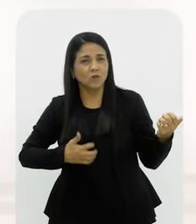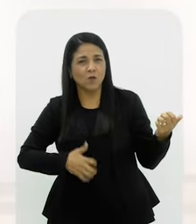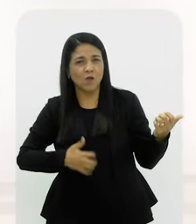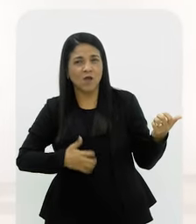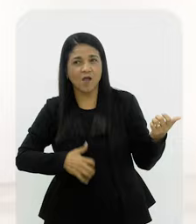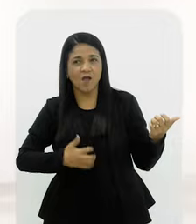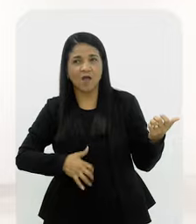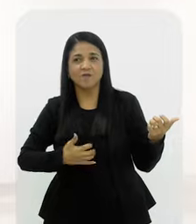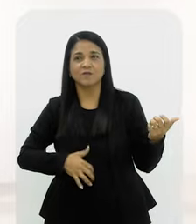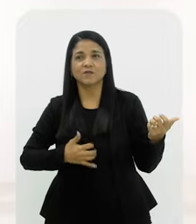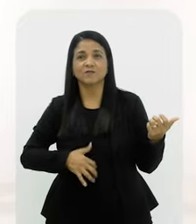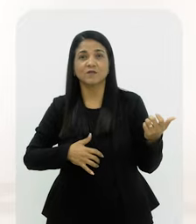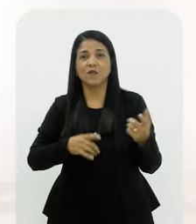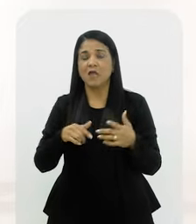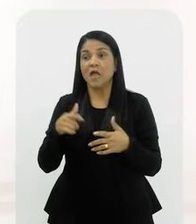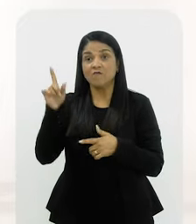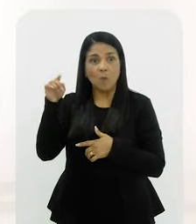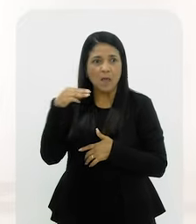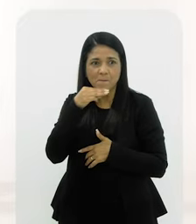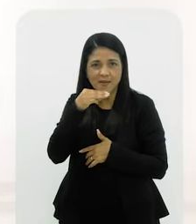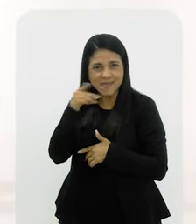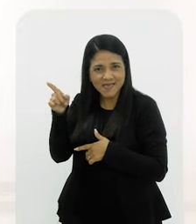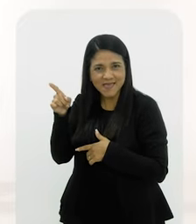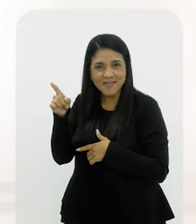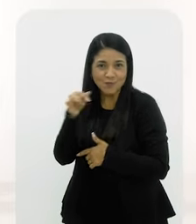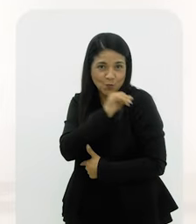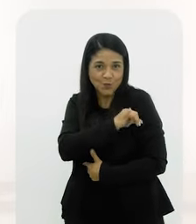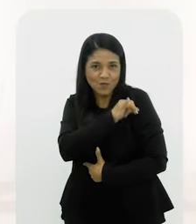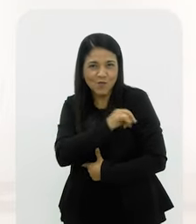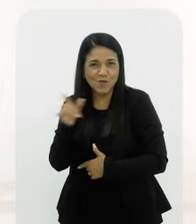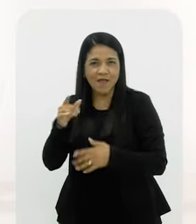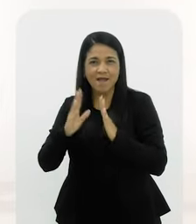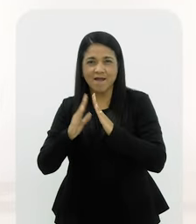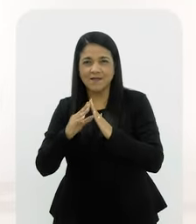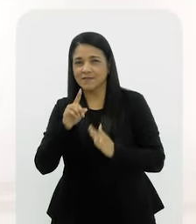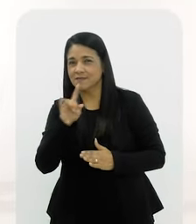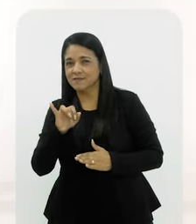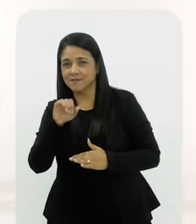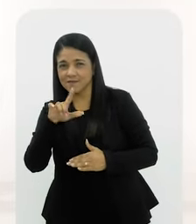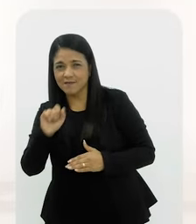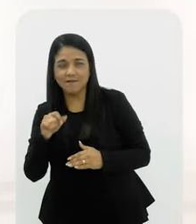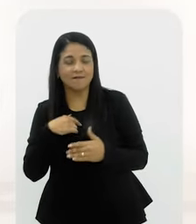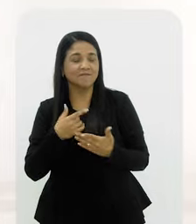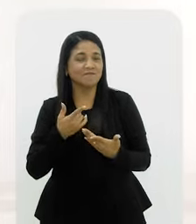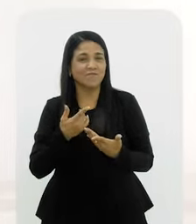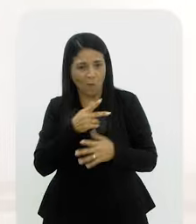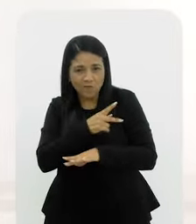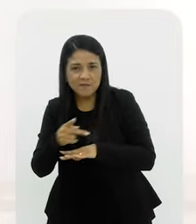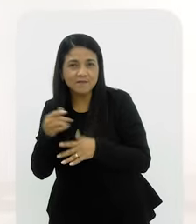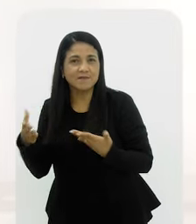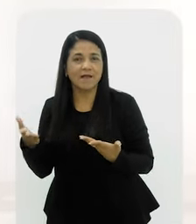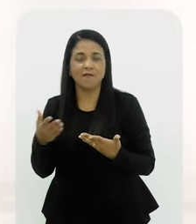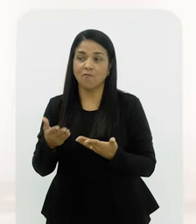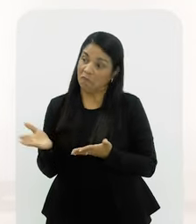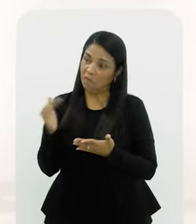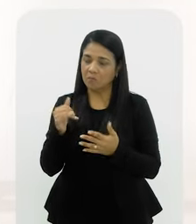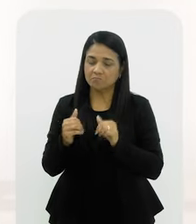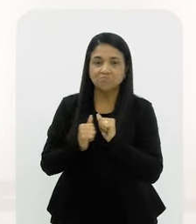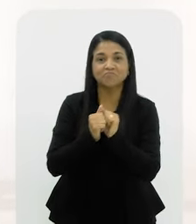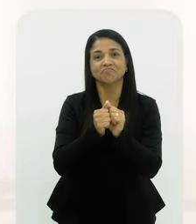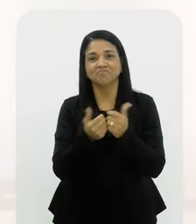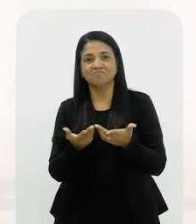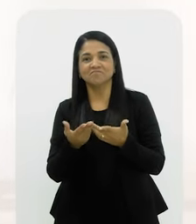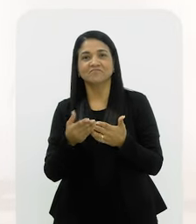eu tocava, eu disse, Amanda, eu tenho uma coisa para fazer lá na Mangueira, eu vou passar na casa da Dona Zica, da Dona Neuva, não sei o quê. Aí eu